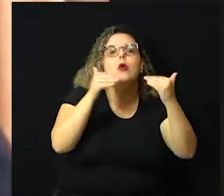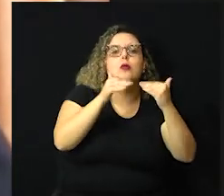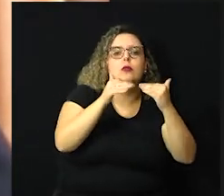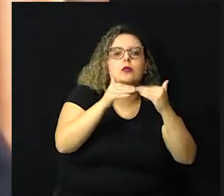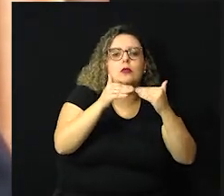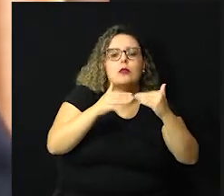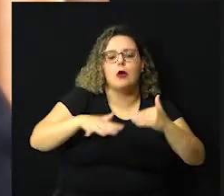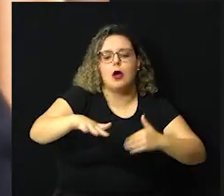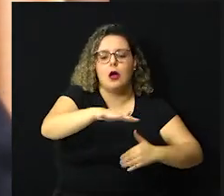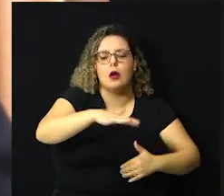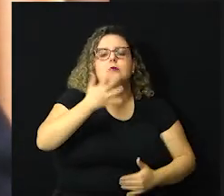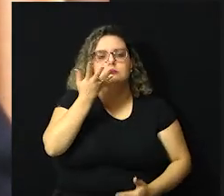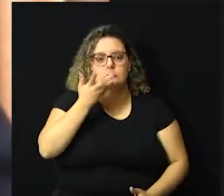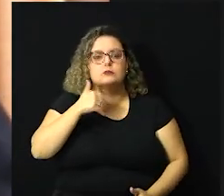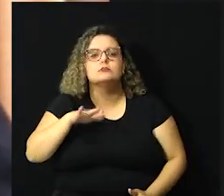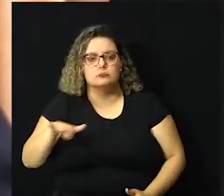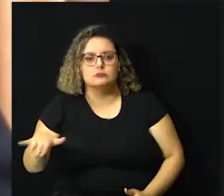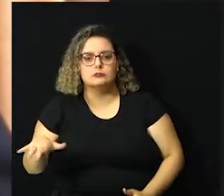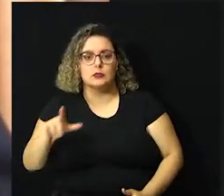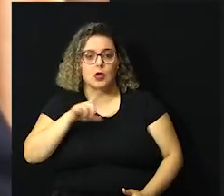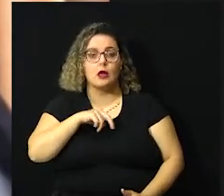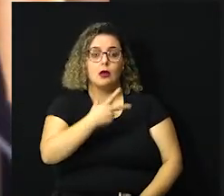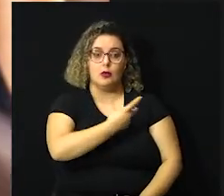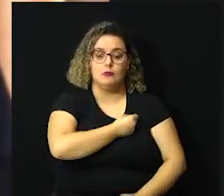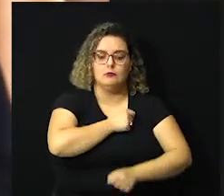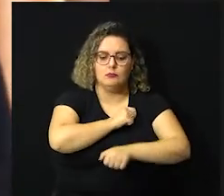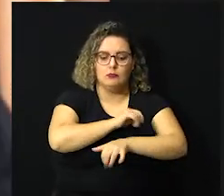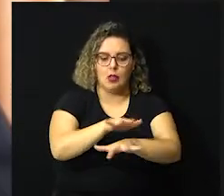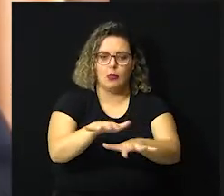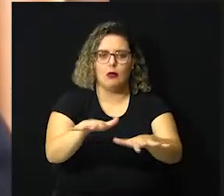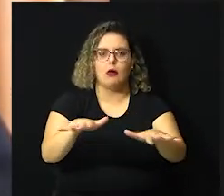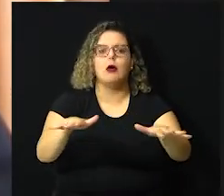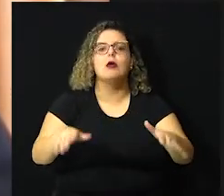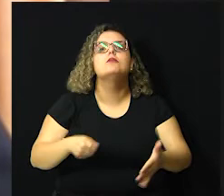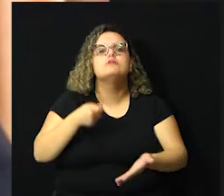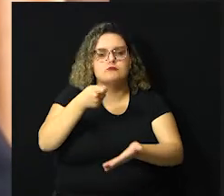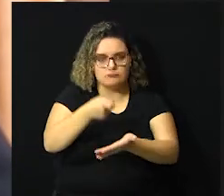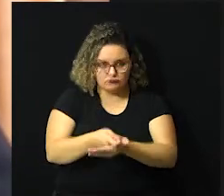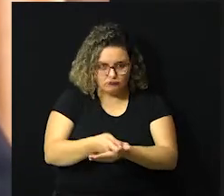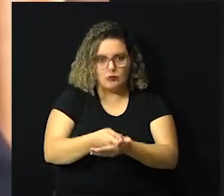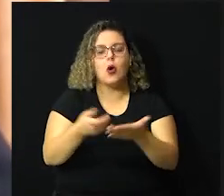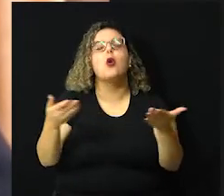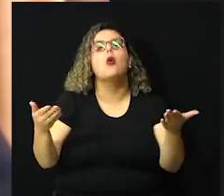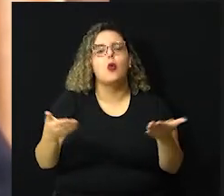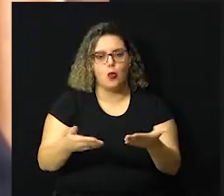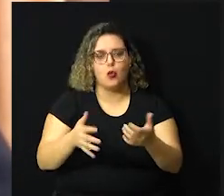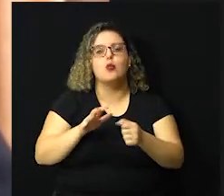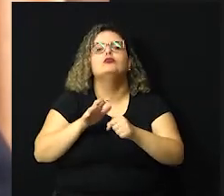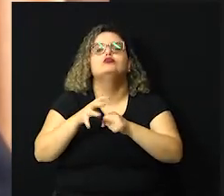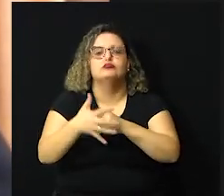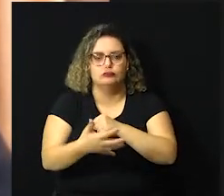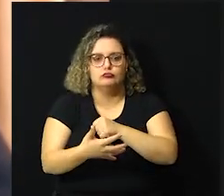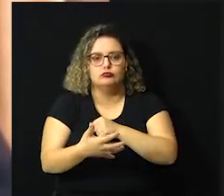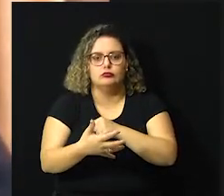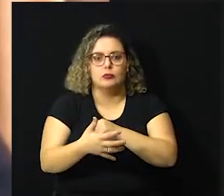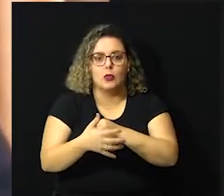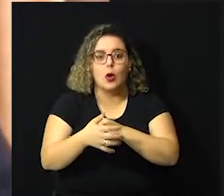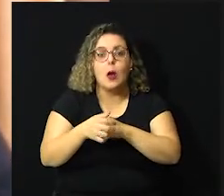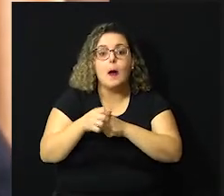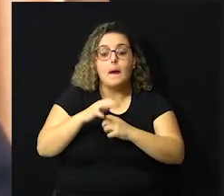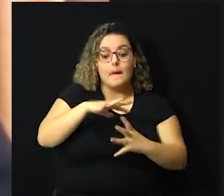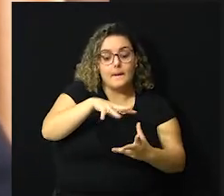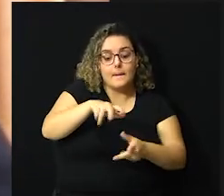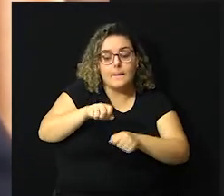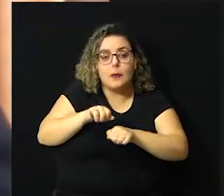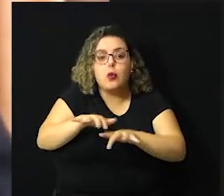população pediátrica, porque aí nós vamos ter uma imunização mais ampla e uma garantia de que hoje o coronavírus, que é chamado de